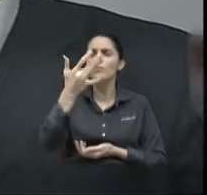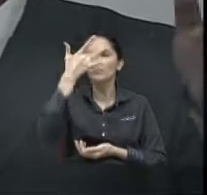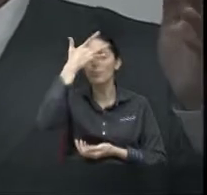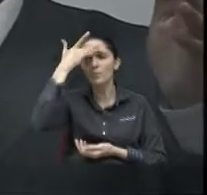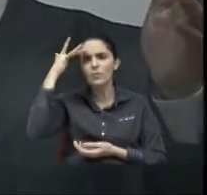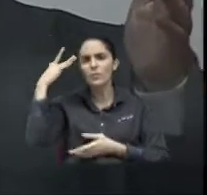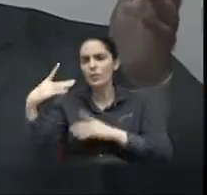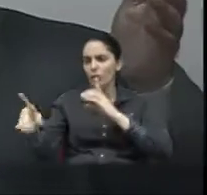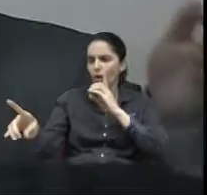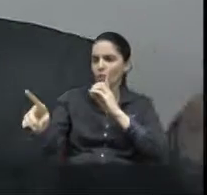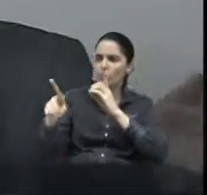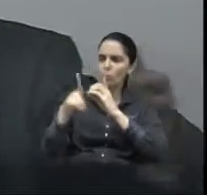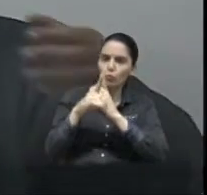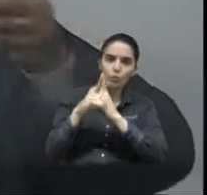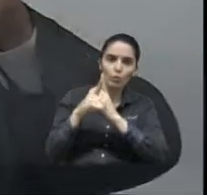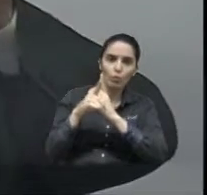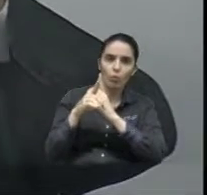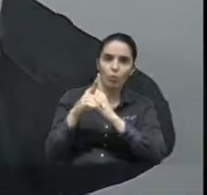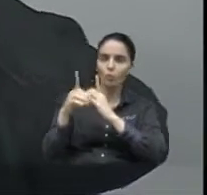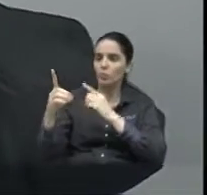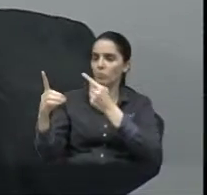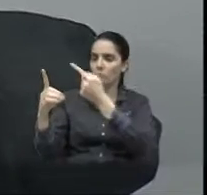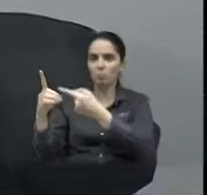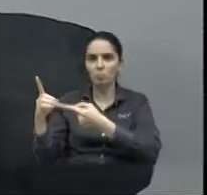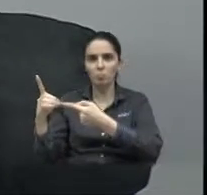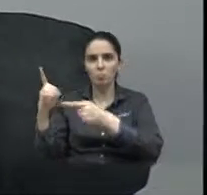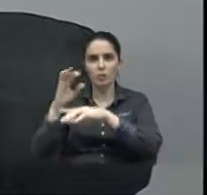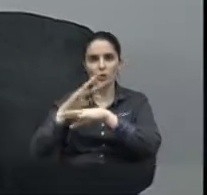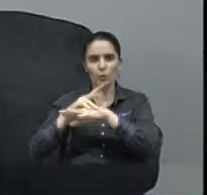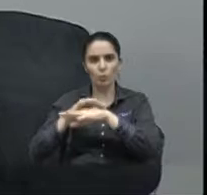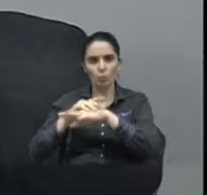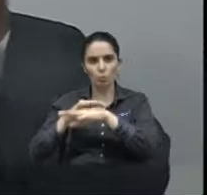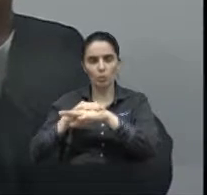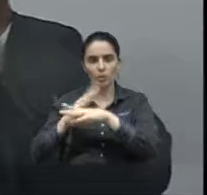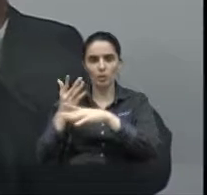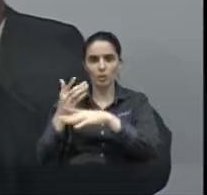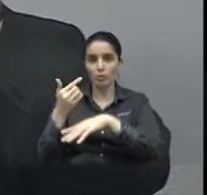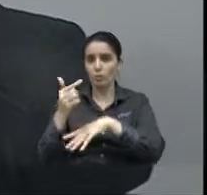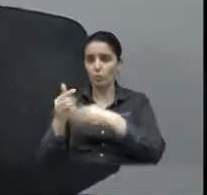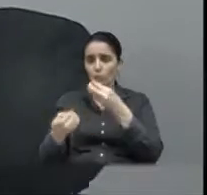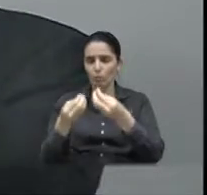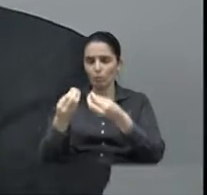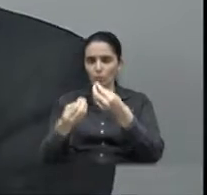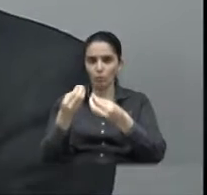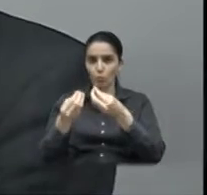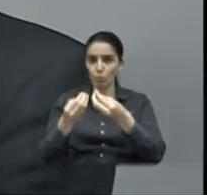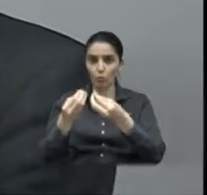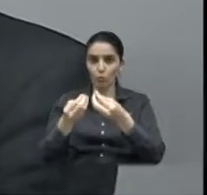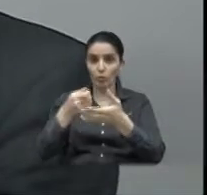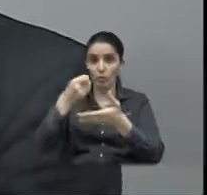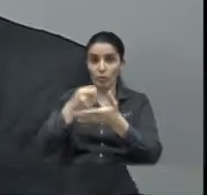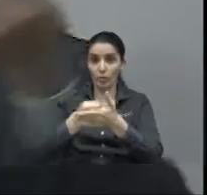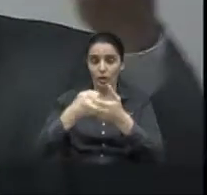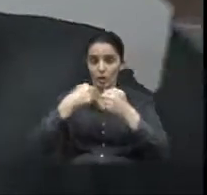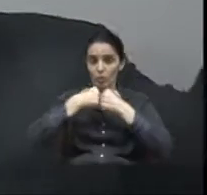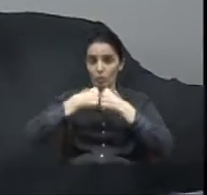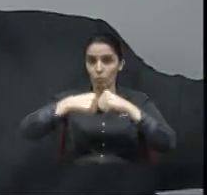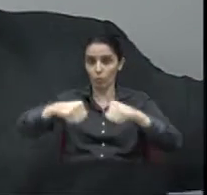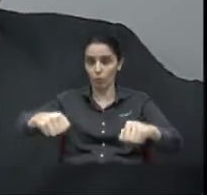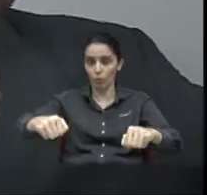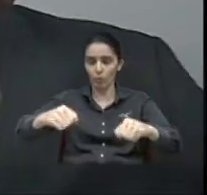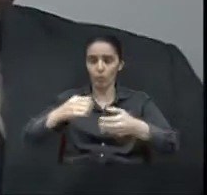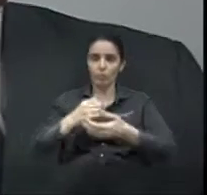pessoas que estão na sua enfermidade, pessoas que não têm condição de pagar um ônibus para sair da